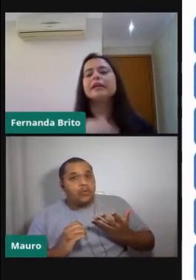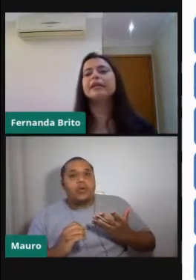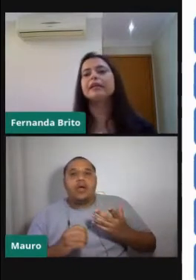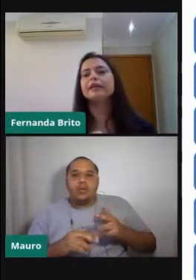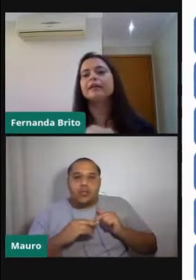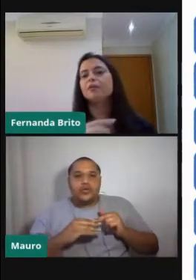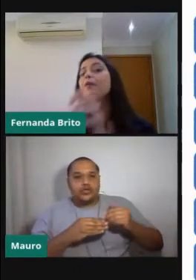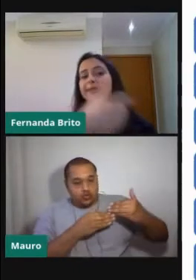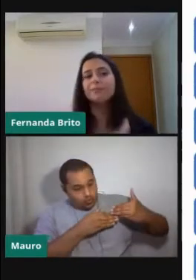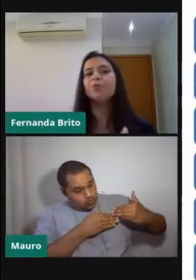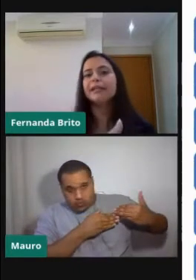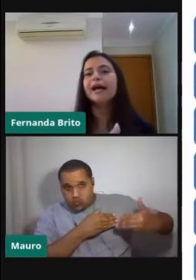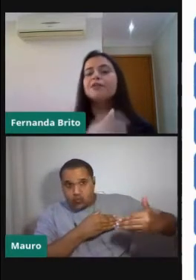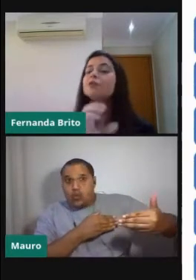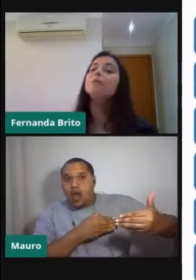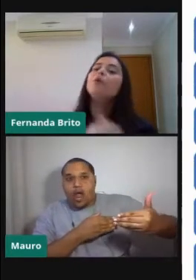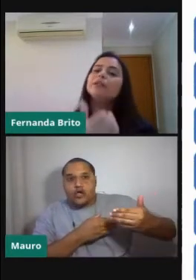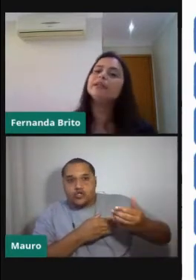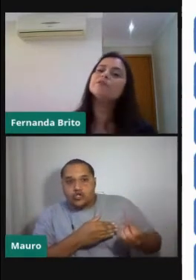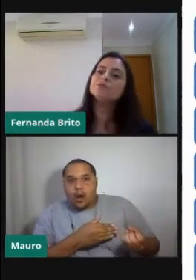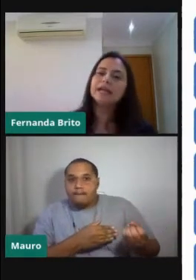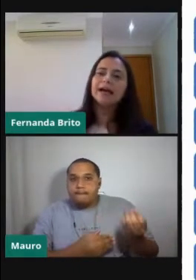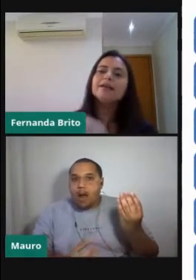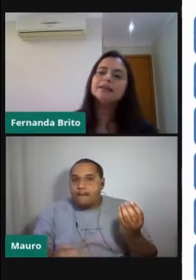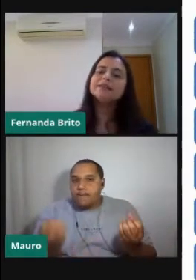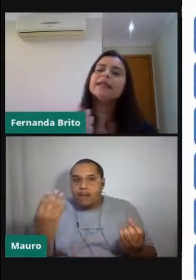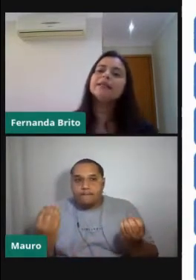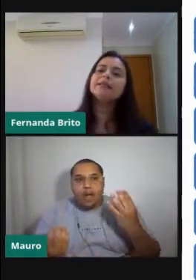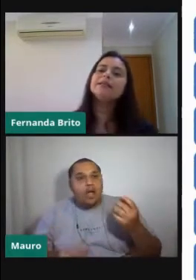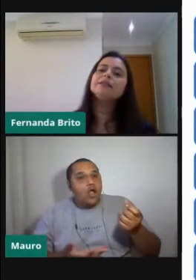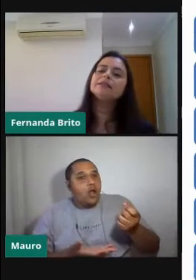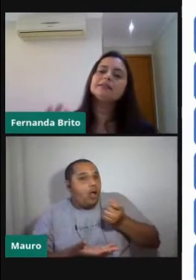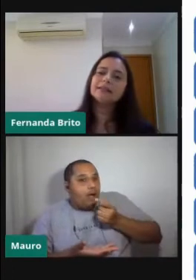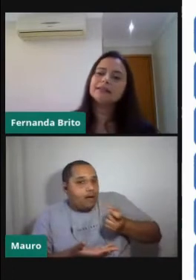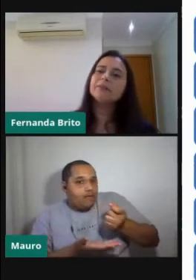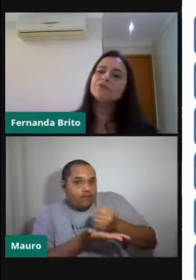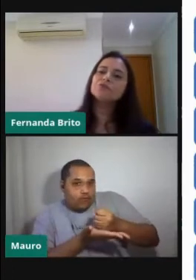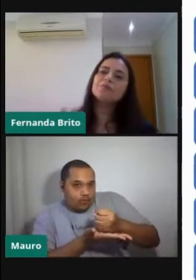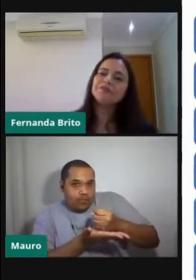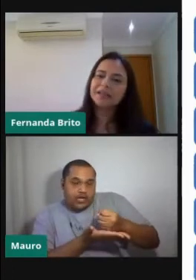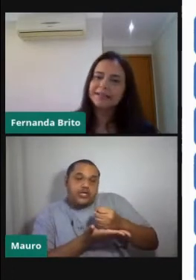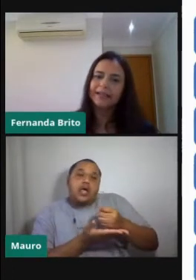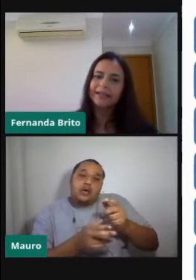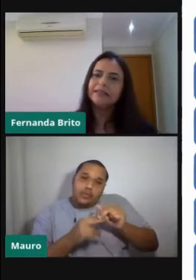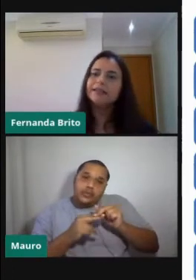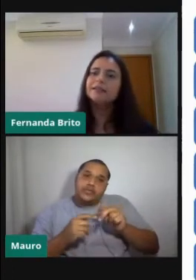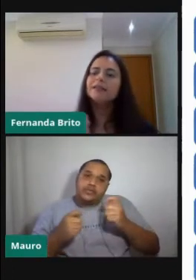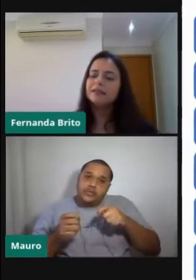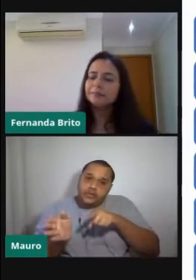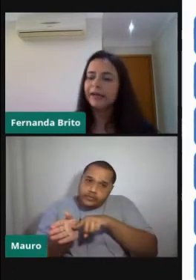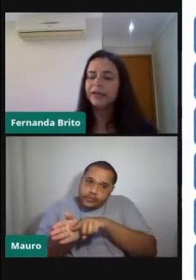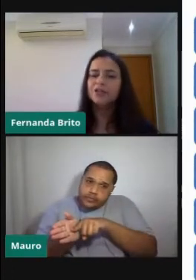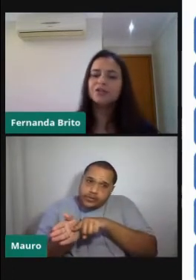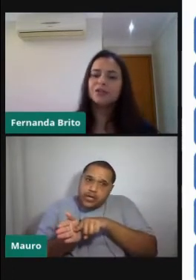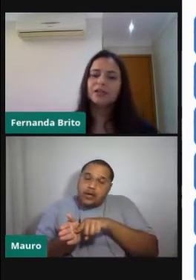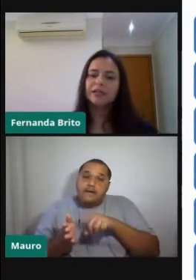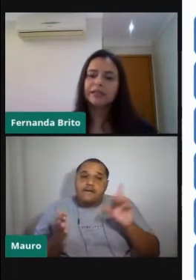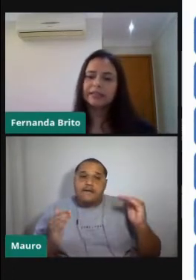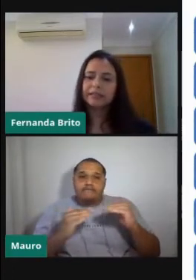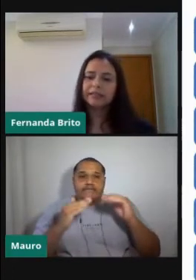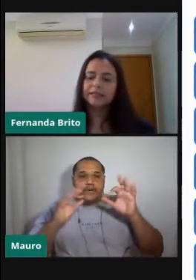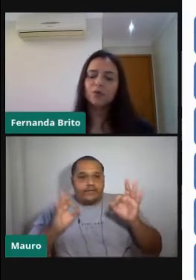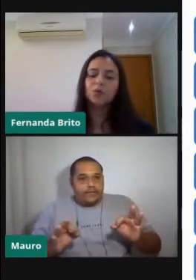medicamentos com essa abordagem podem resultar, né, em tratamentos com uma eficácia clínica